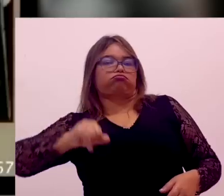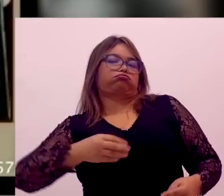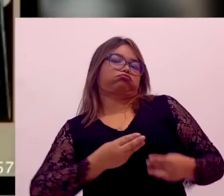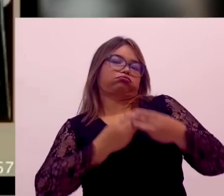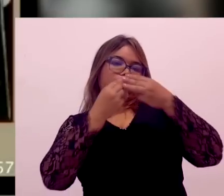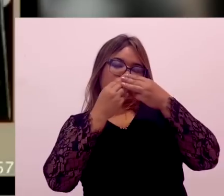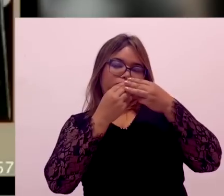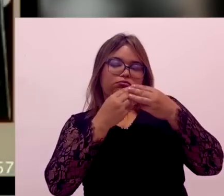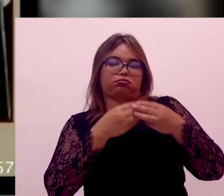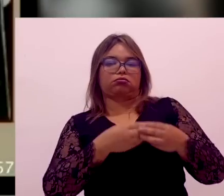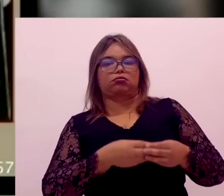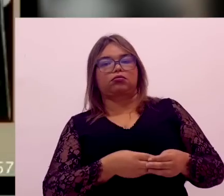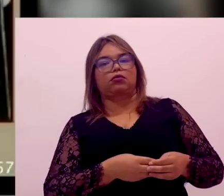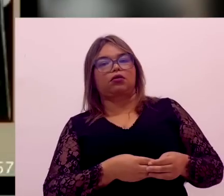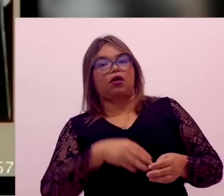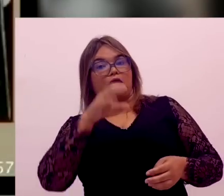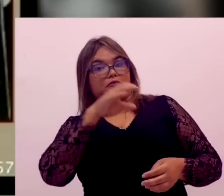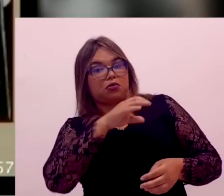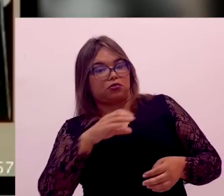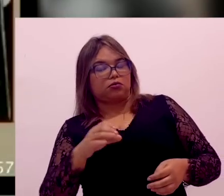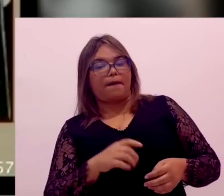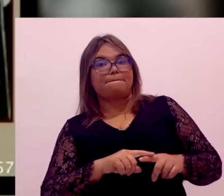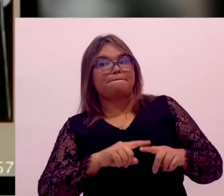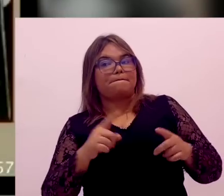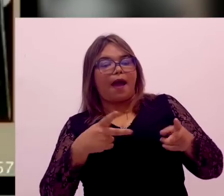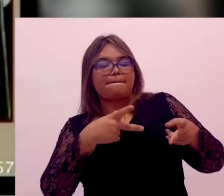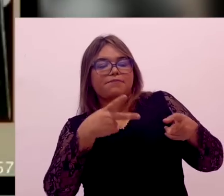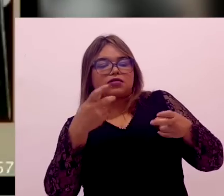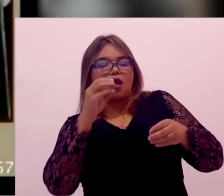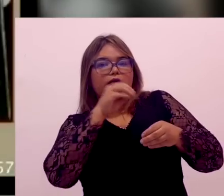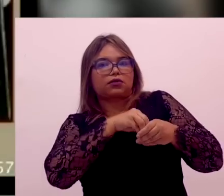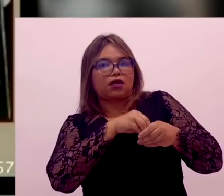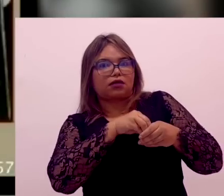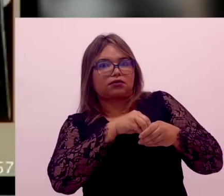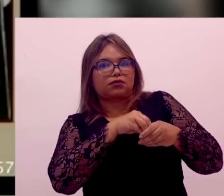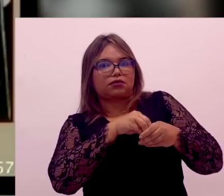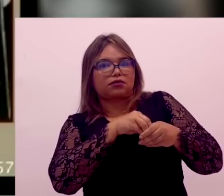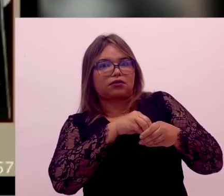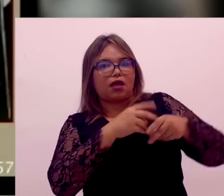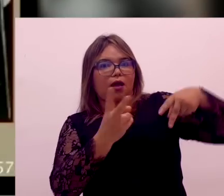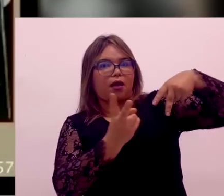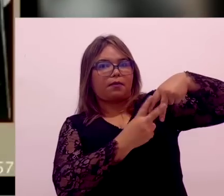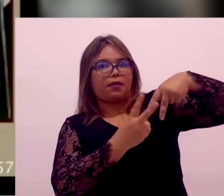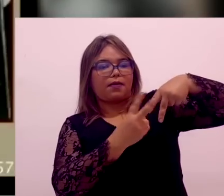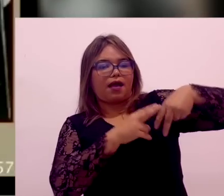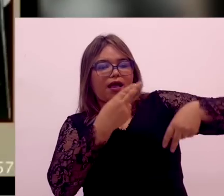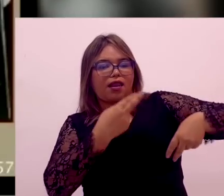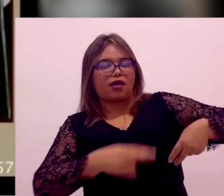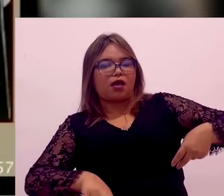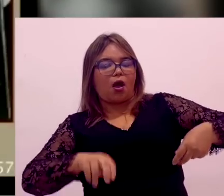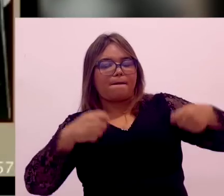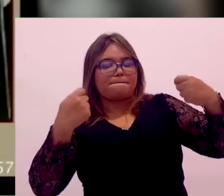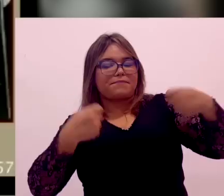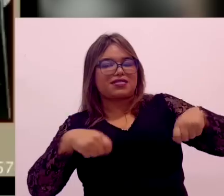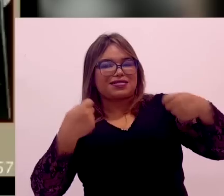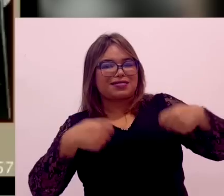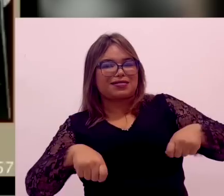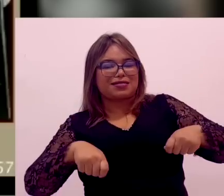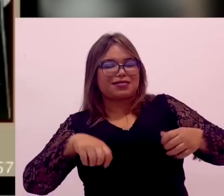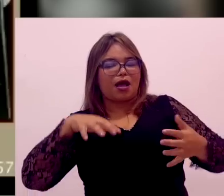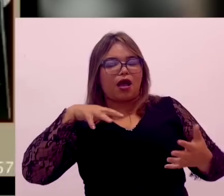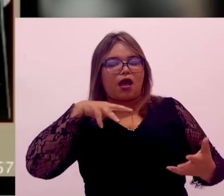como maçom, sua religião deve ser universal. Cristo, Buda, Maomé, o nome significa pouca